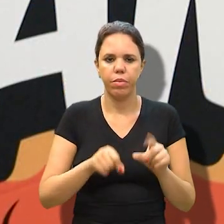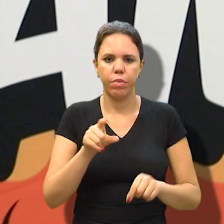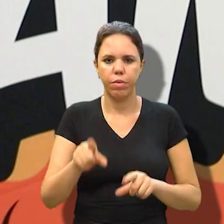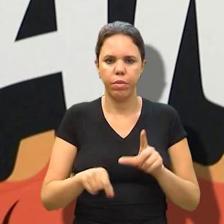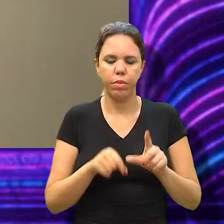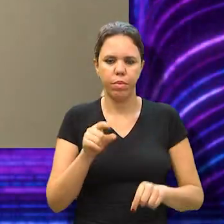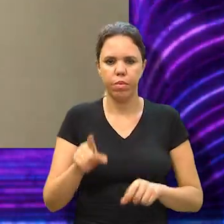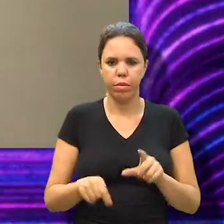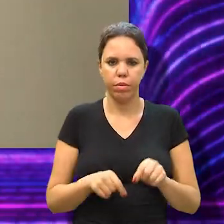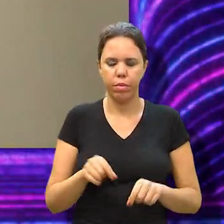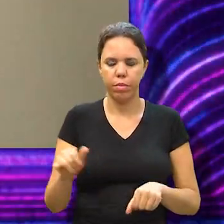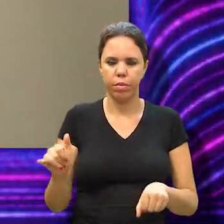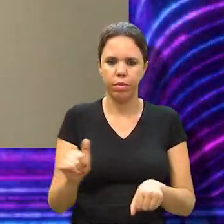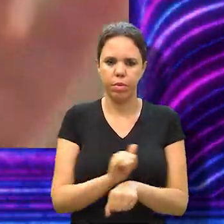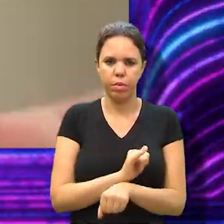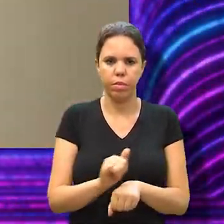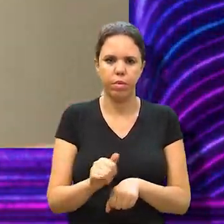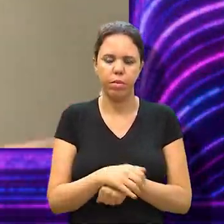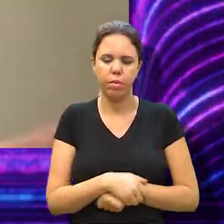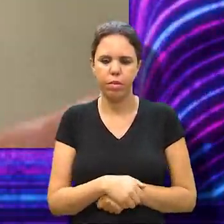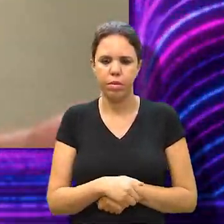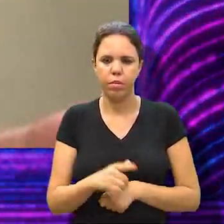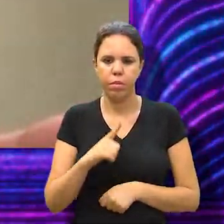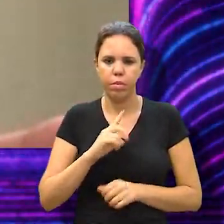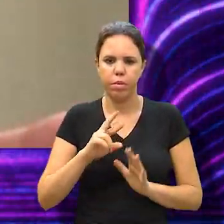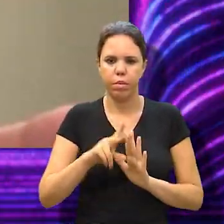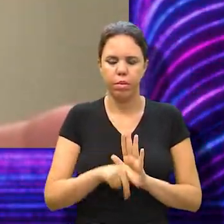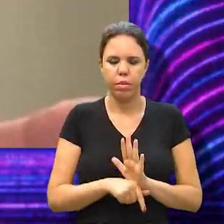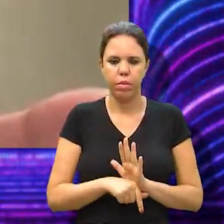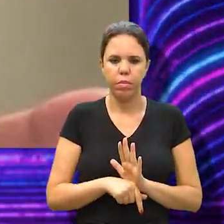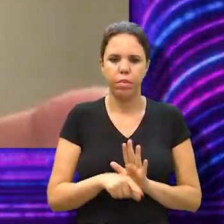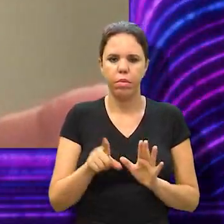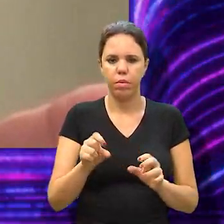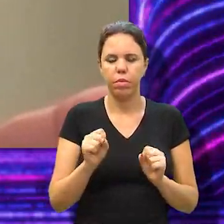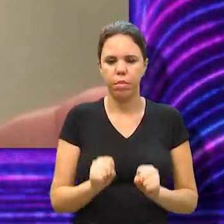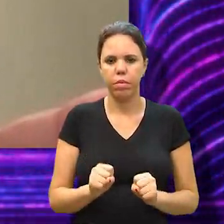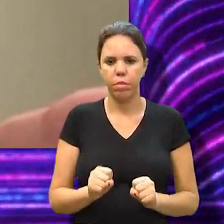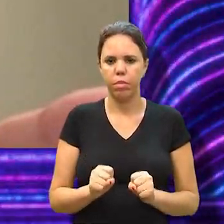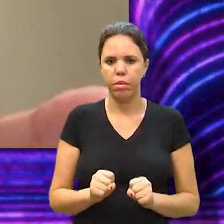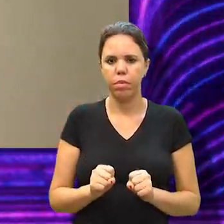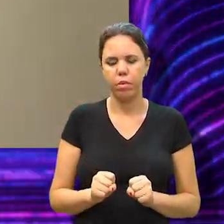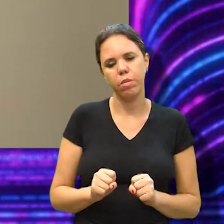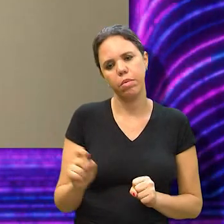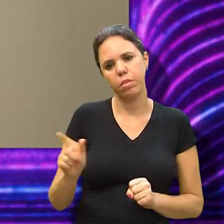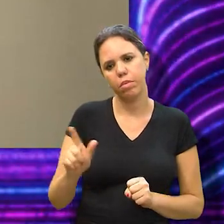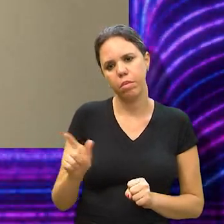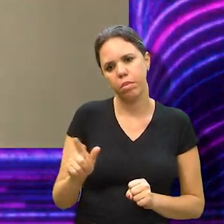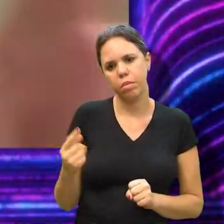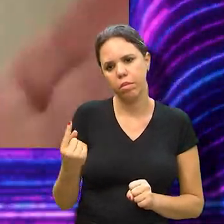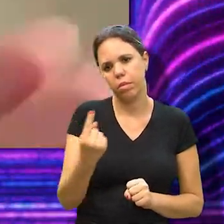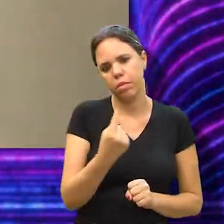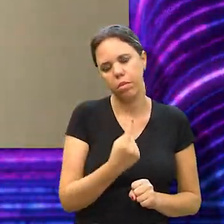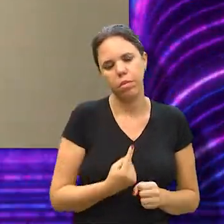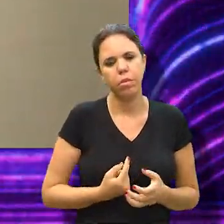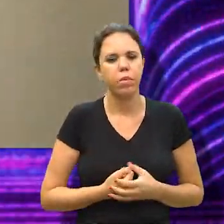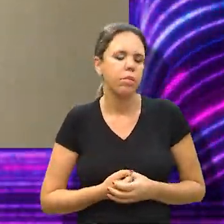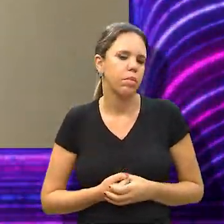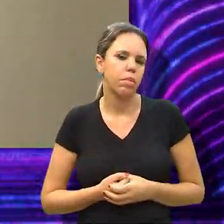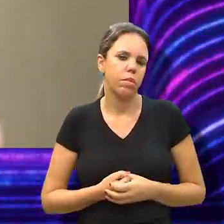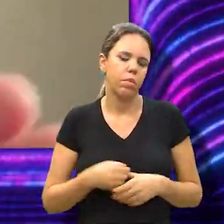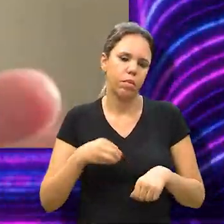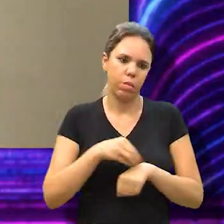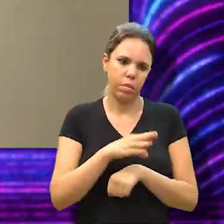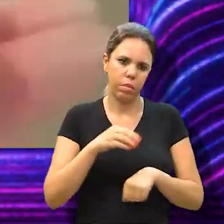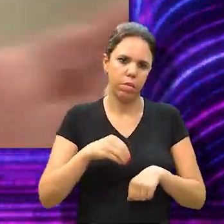das escolhas, no campo das alternativas, você tem vários caminhos que você pode tomar e, obviamente, cada um deles,